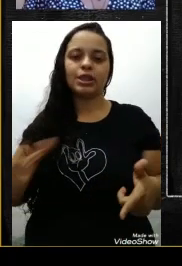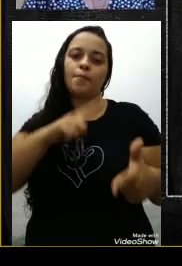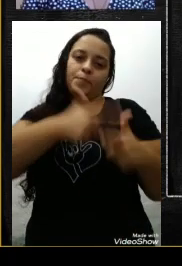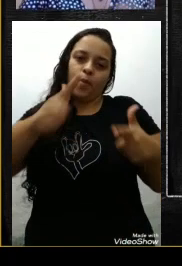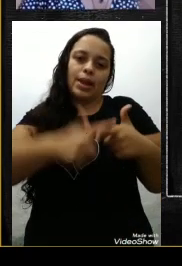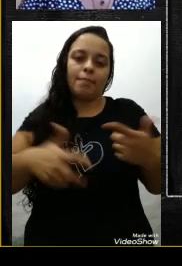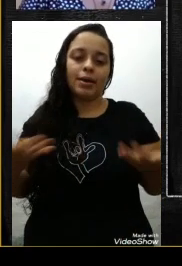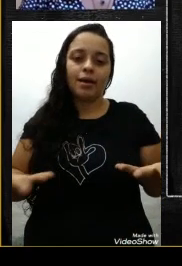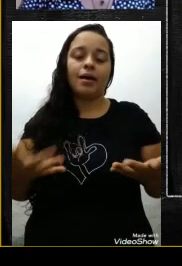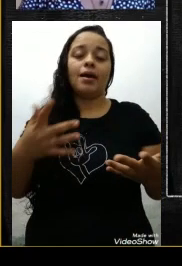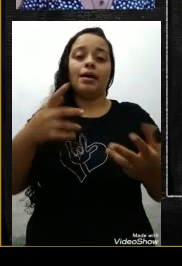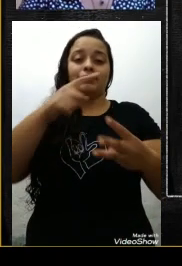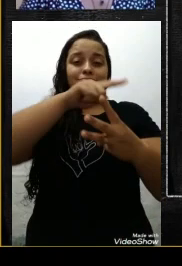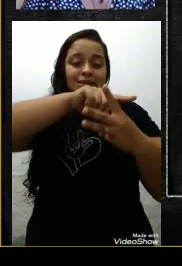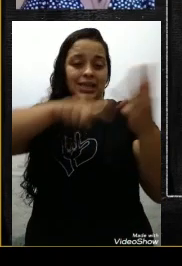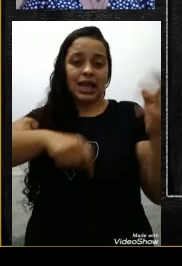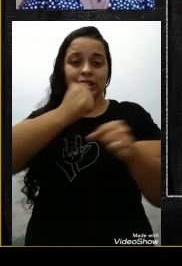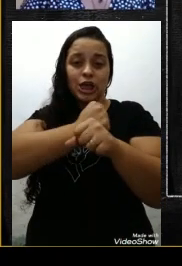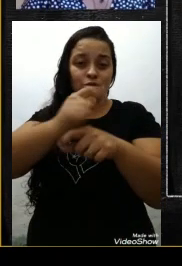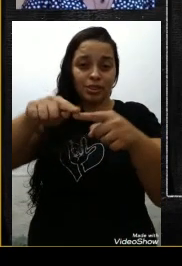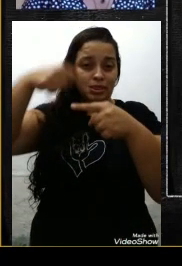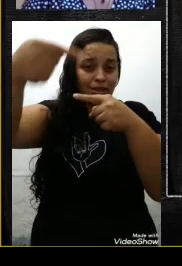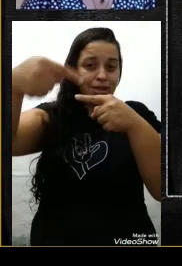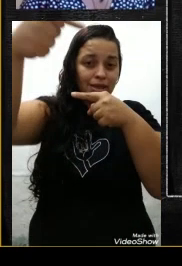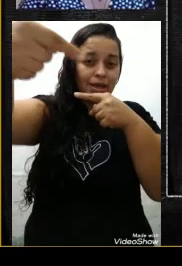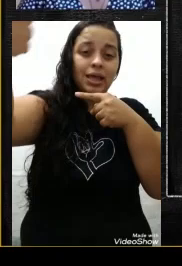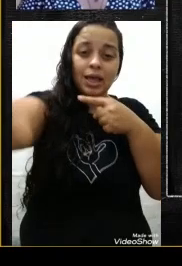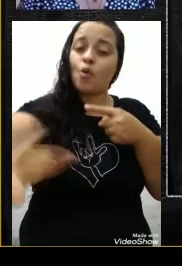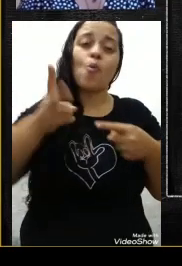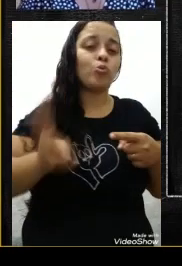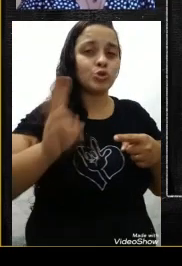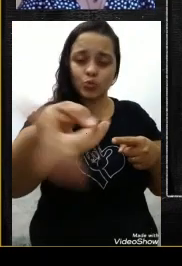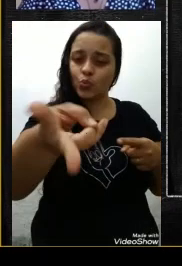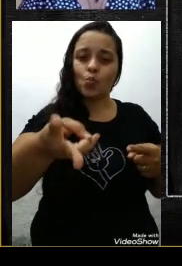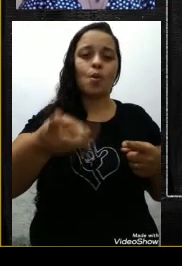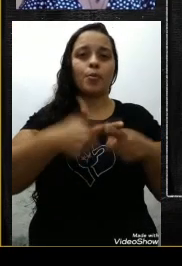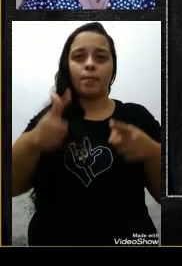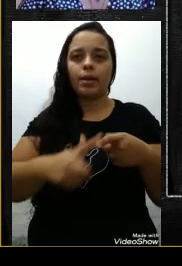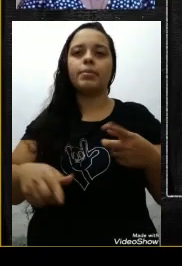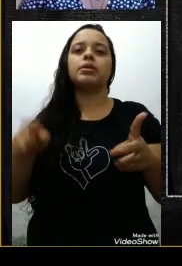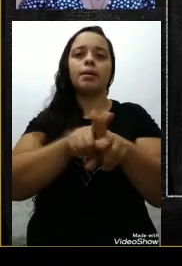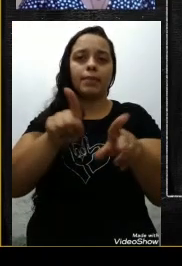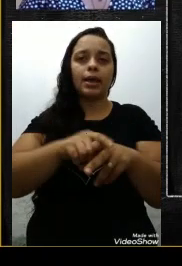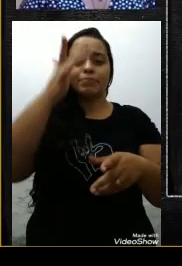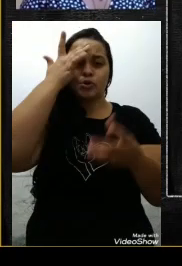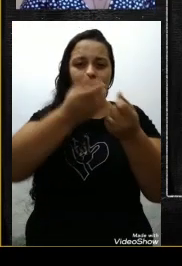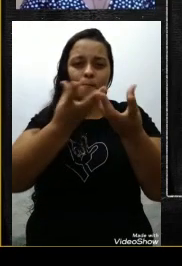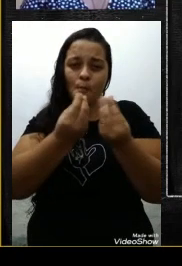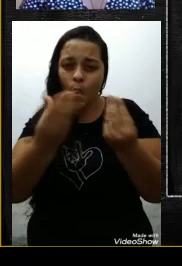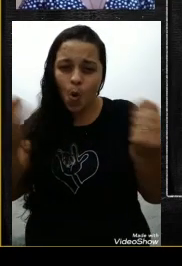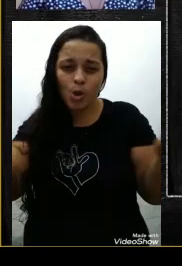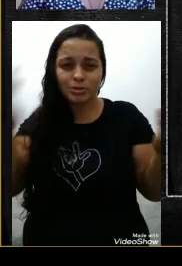colheita. Isso vai se repetir pelos próximos 3 anos. A população muito numerosa e a inaptidão